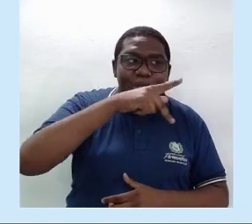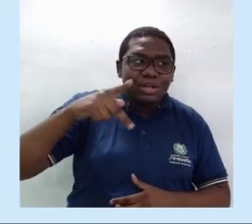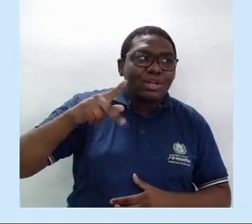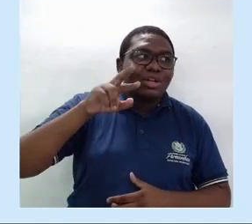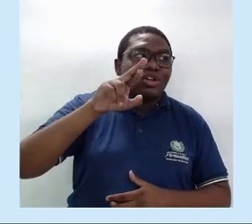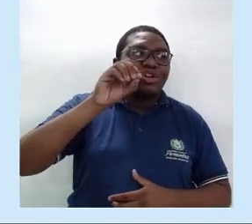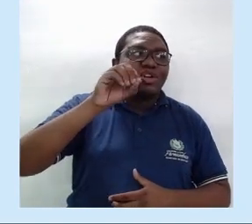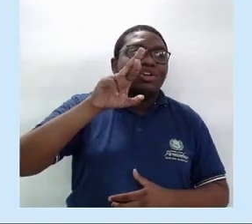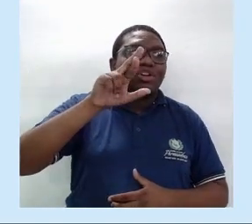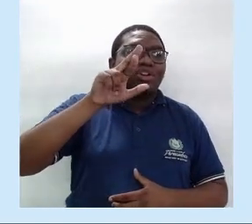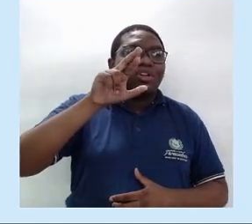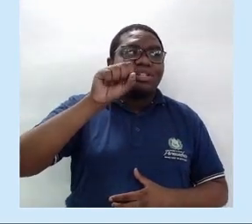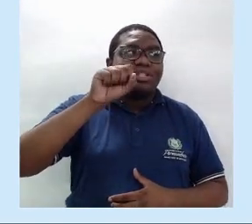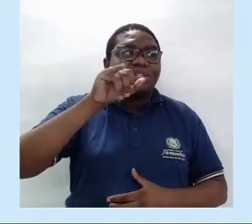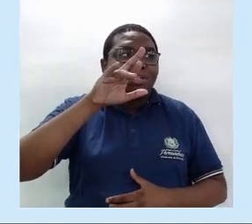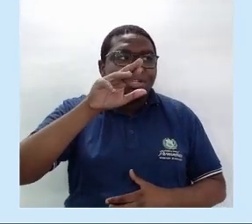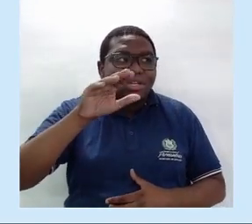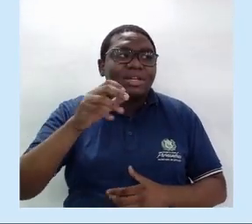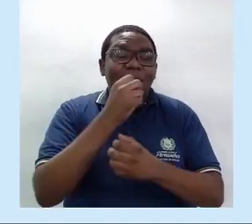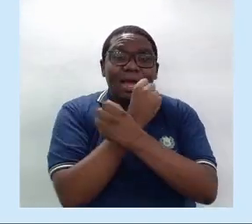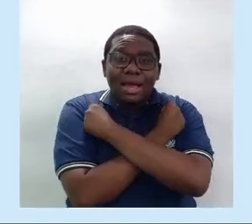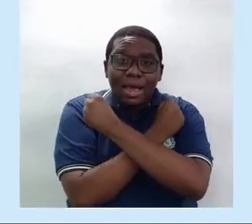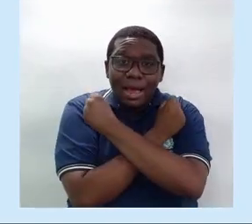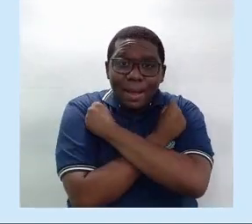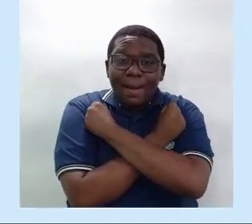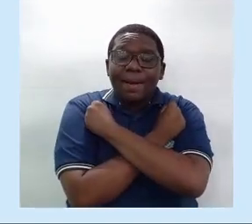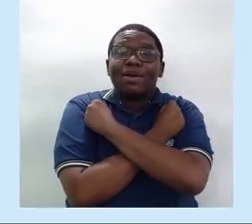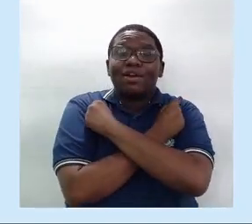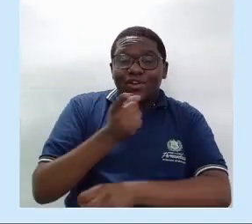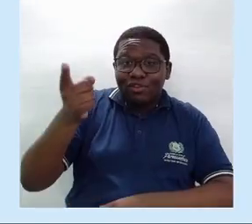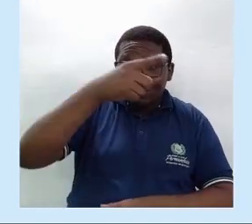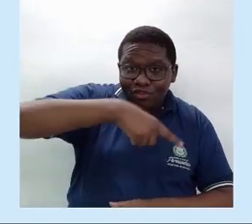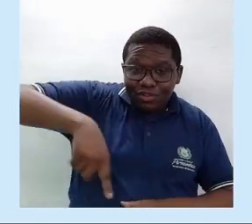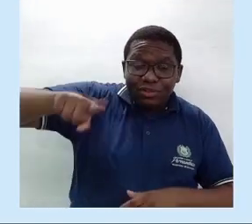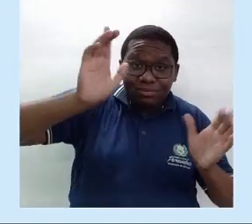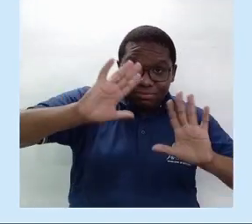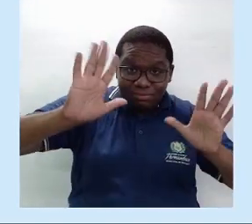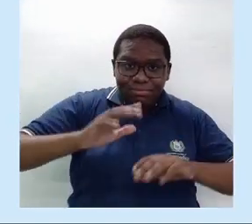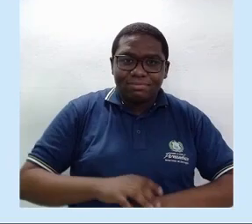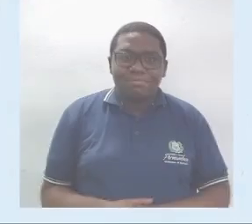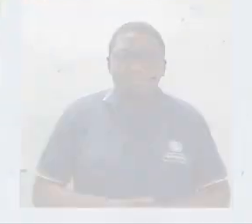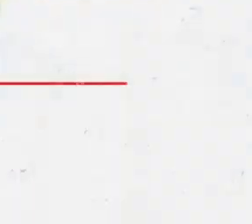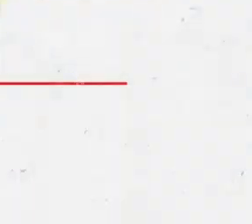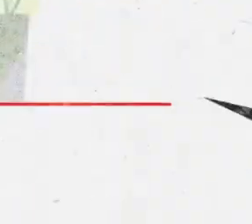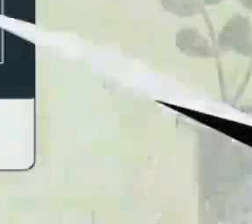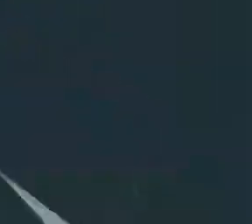Rosália, a professora Shirley. Um forte abraço a todos vocês e fiquem conosco.